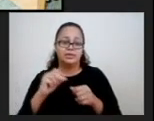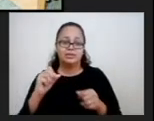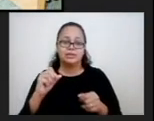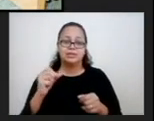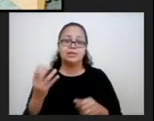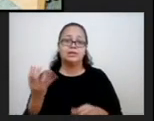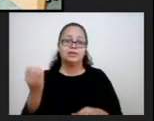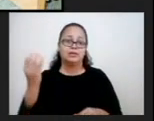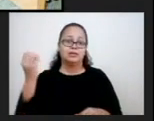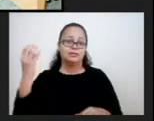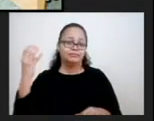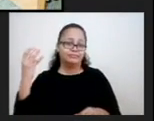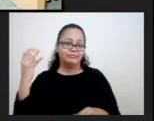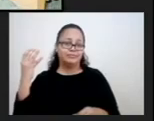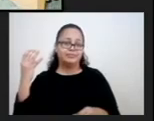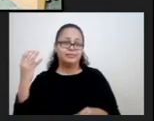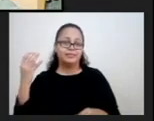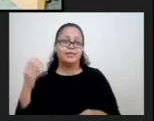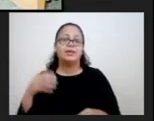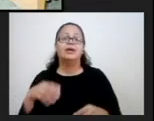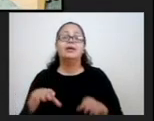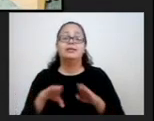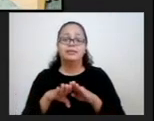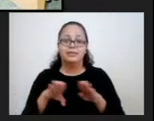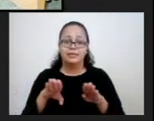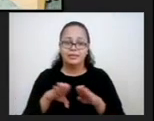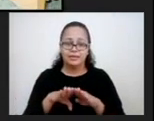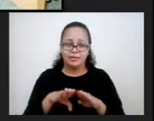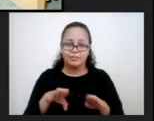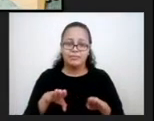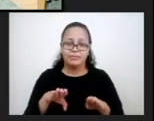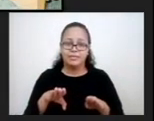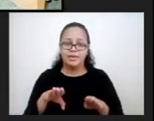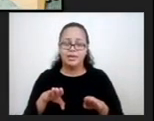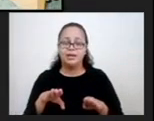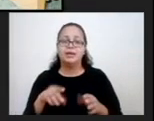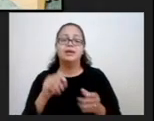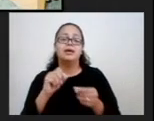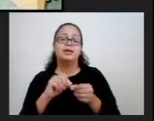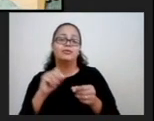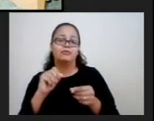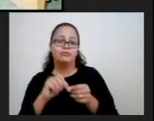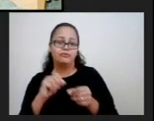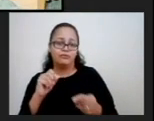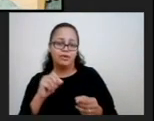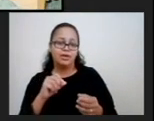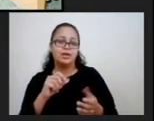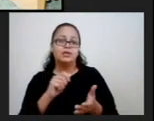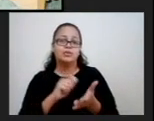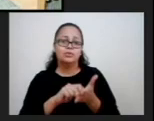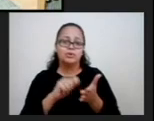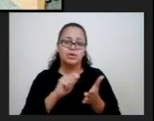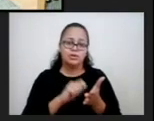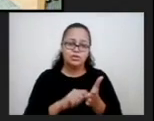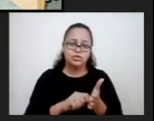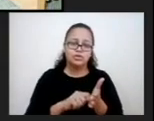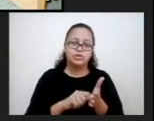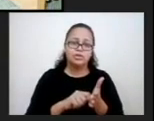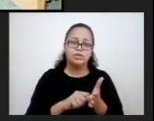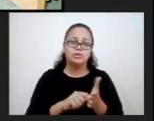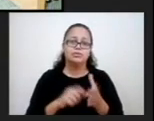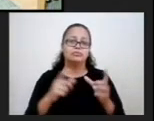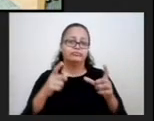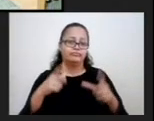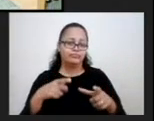tipo, também eram produzidos esse tipo de relato dos lugares descobertos, explorados ou conquistados. Então, quando eu ia explorar um determinado lugar